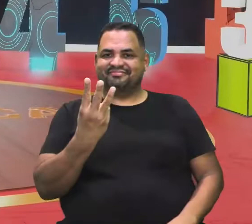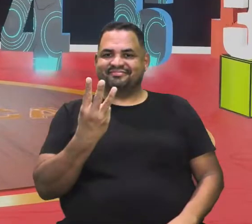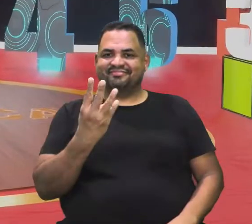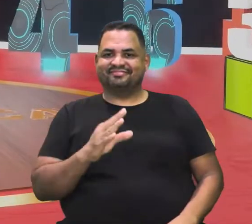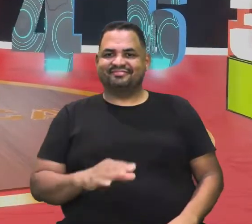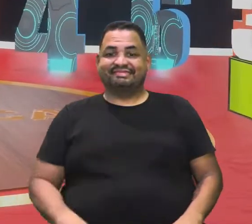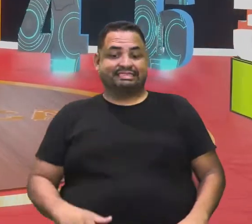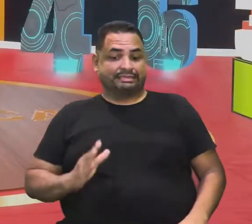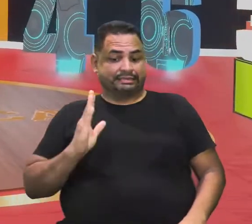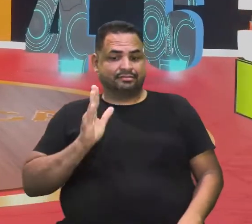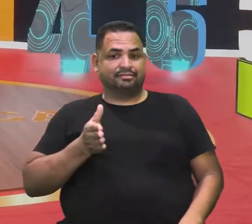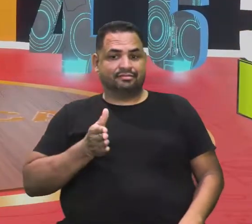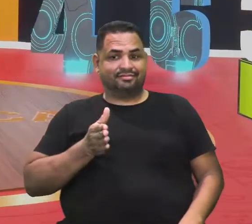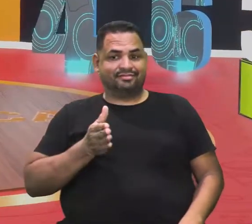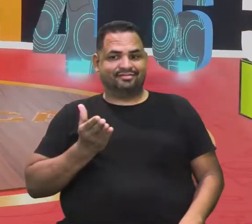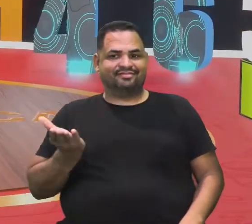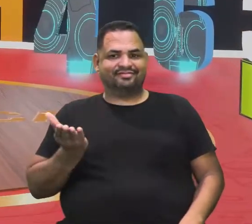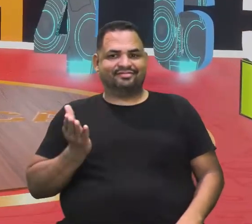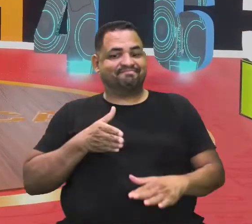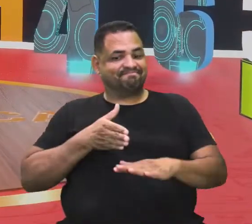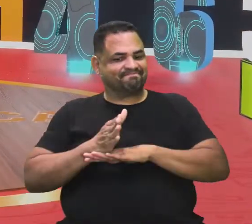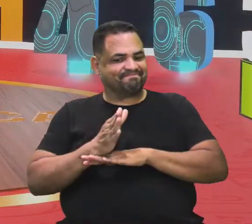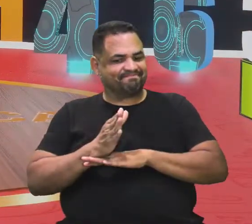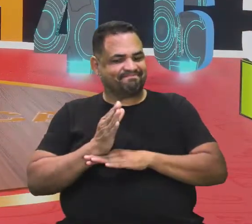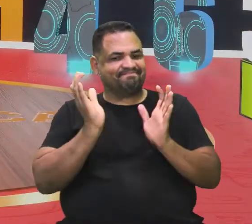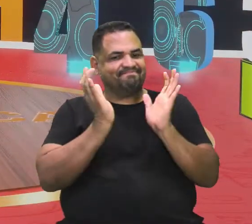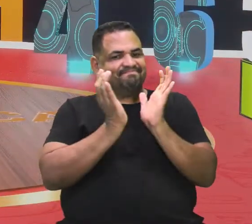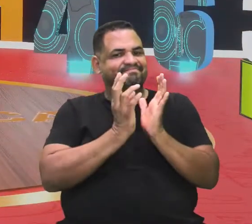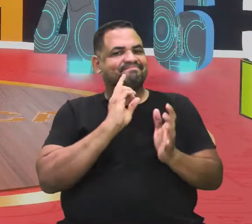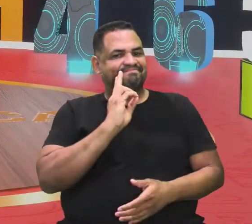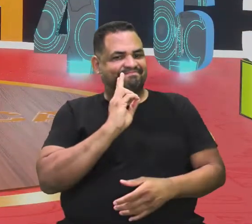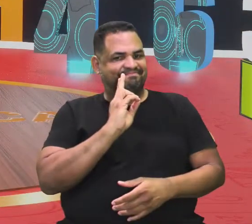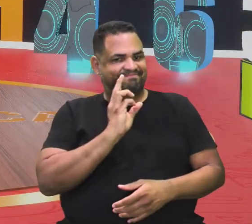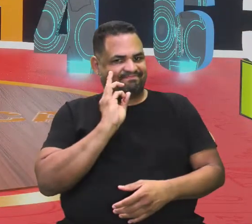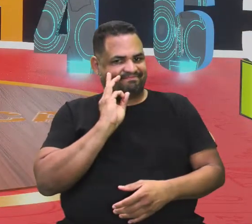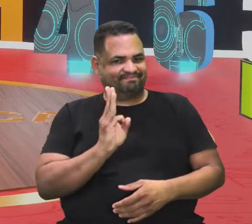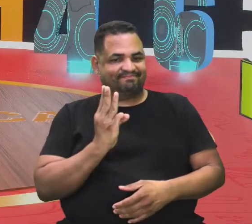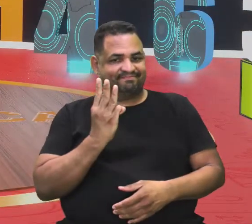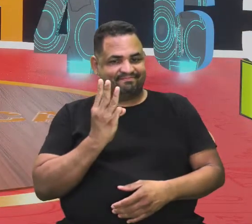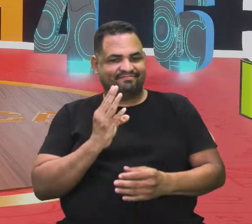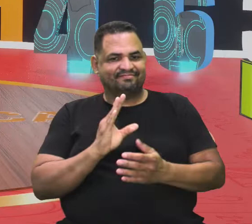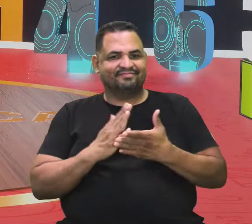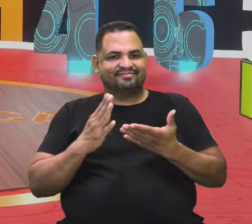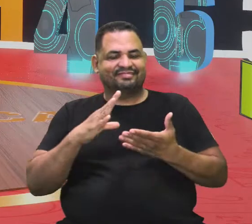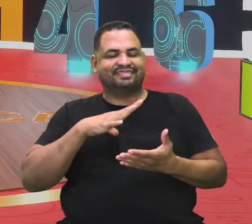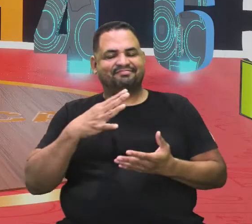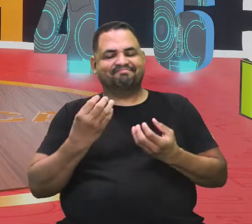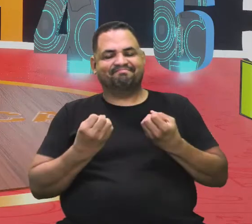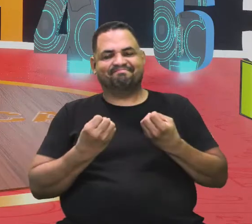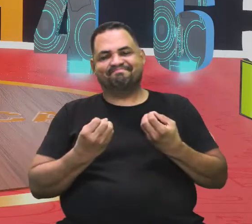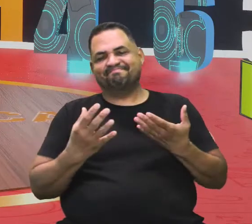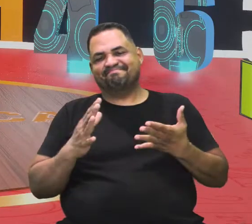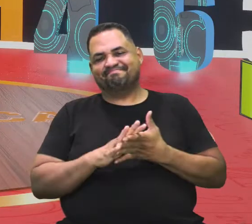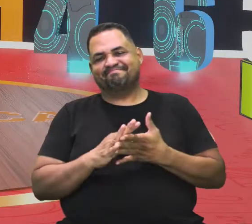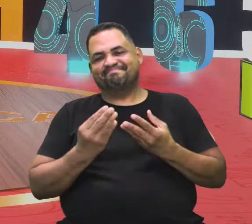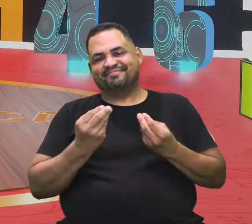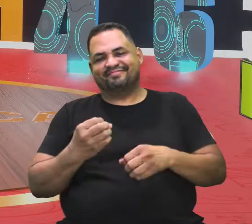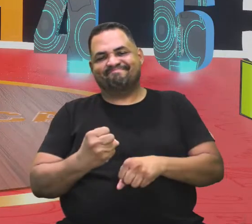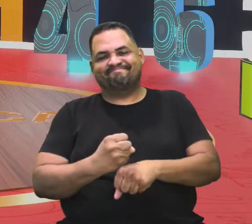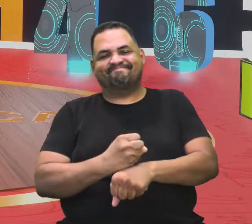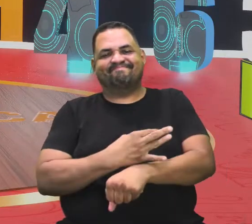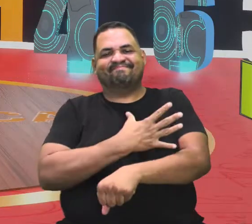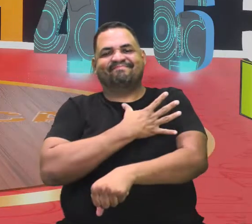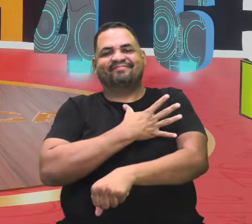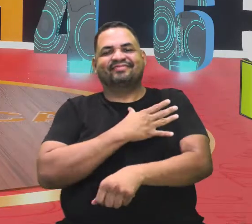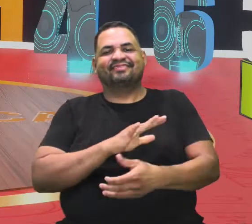3! Já entramos na unidade 3. Com certeza. E aí? Muitas emoções, ao mesmo tempo que a gente já vai